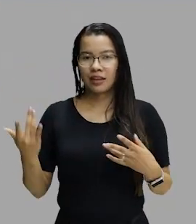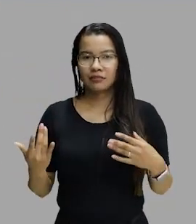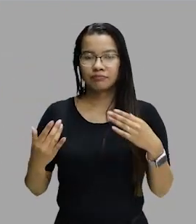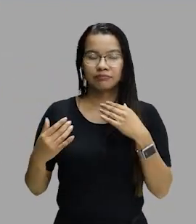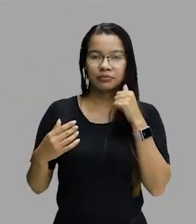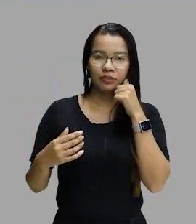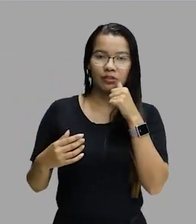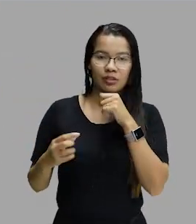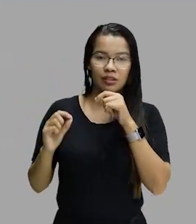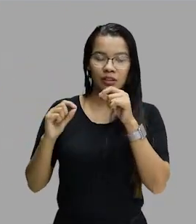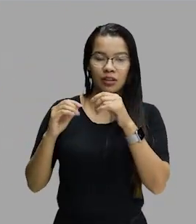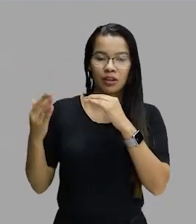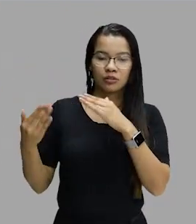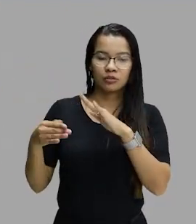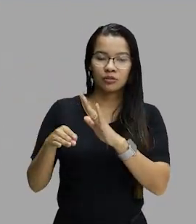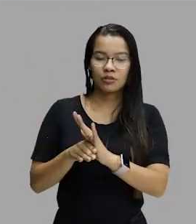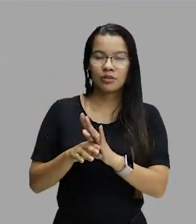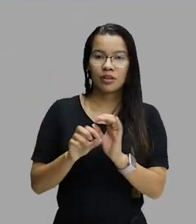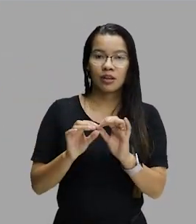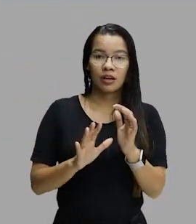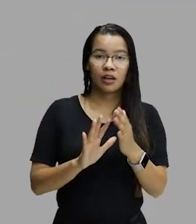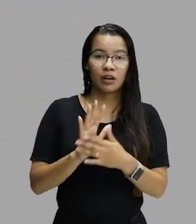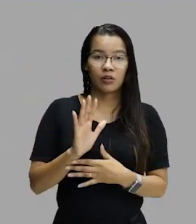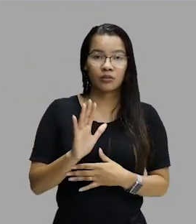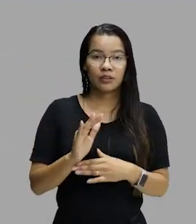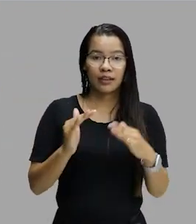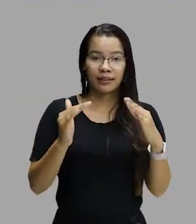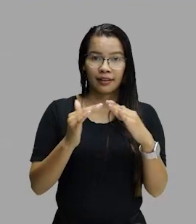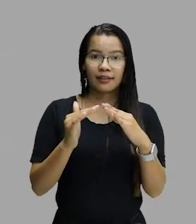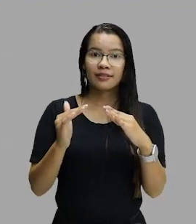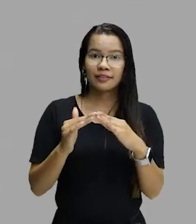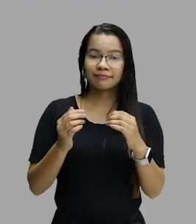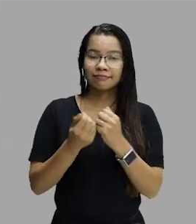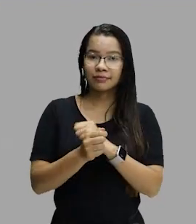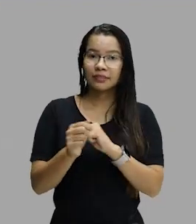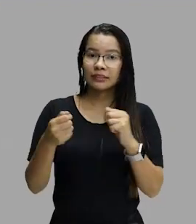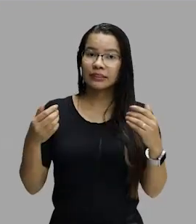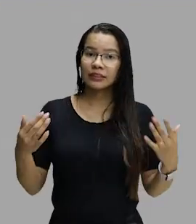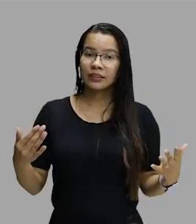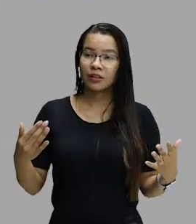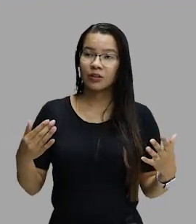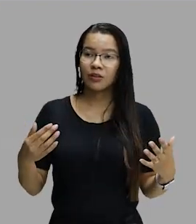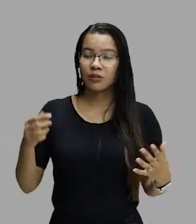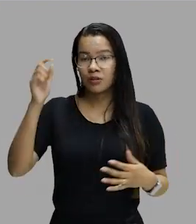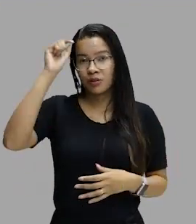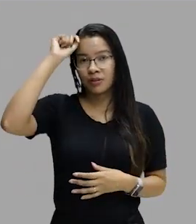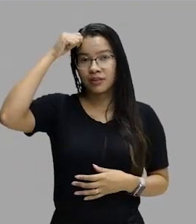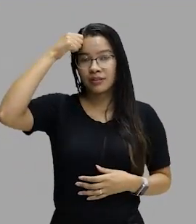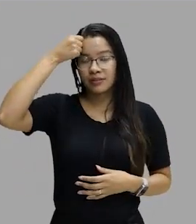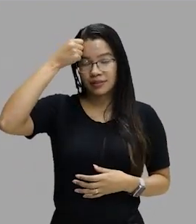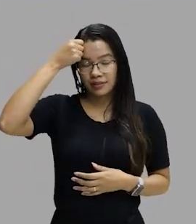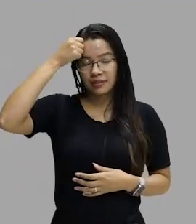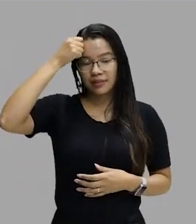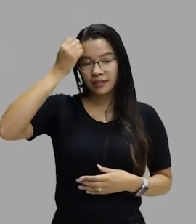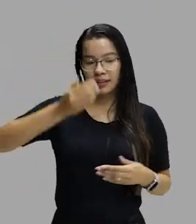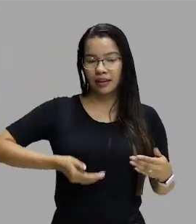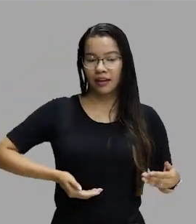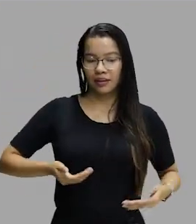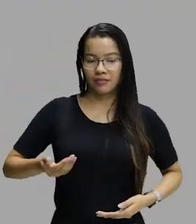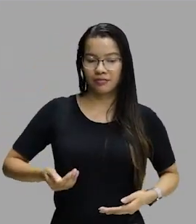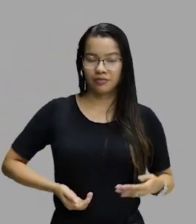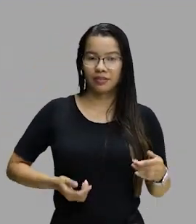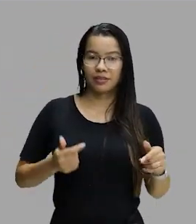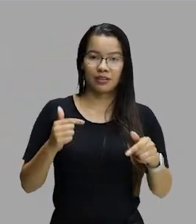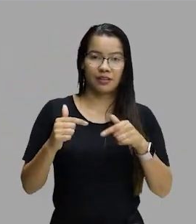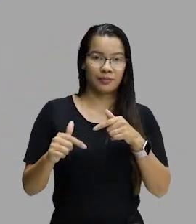a trouxe e a criou dentro da casa grande, né? Então, assim, os escravos viviam nas senzalas, trabalhando nas